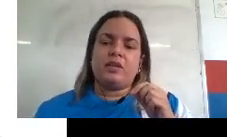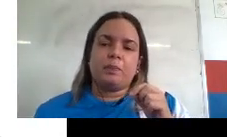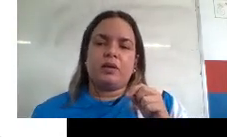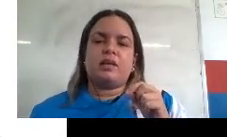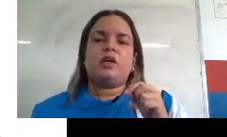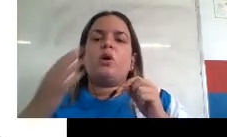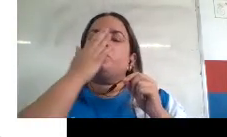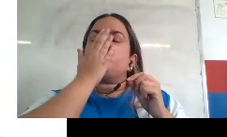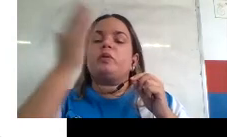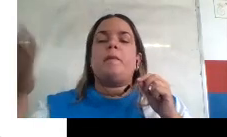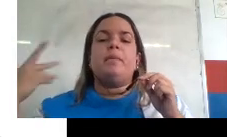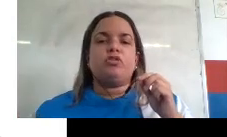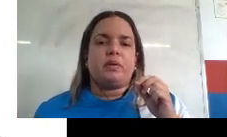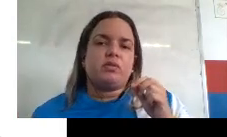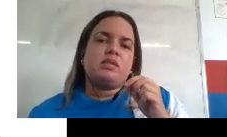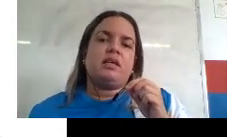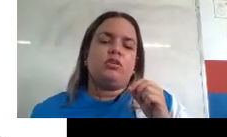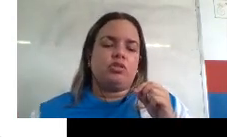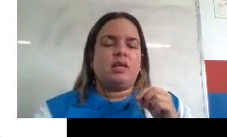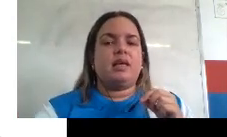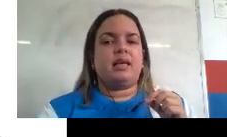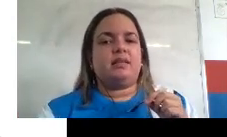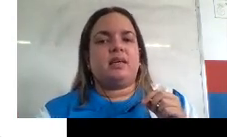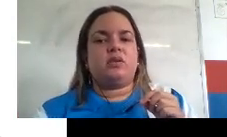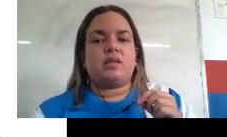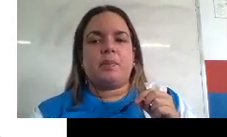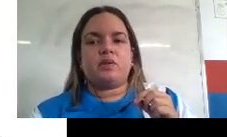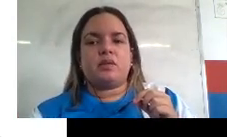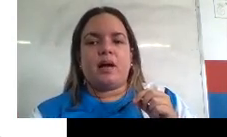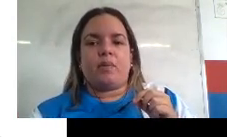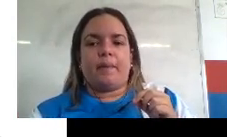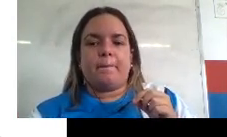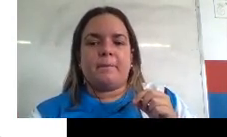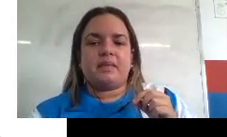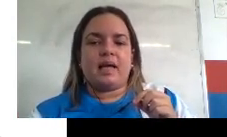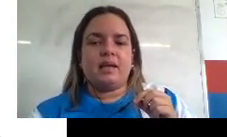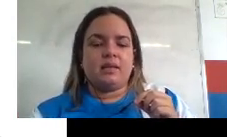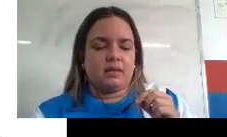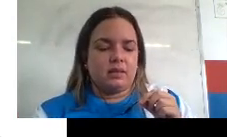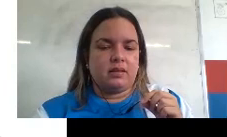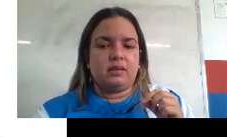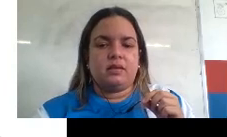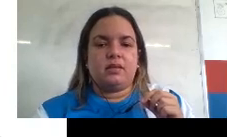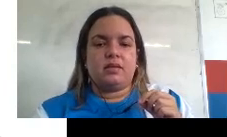Então, hoje a gente fica por aqui, ó. Beijo para vocês e até a nossa próxima aula.